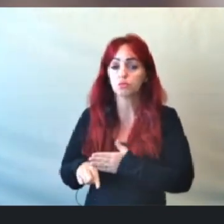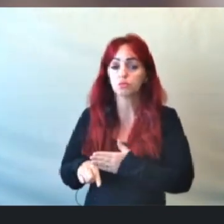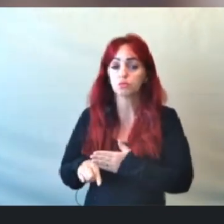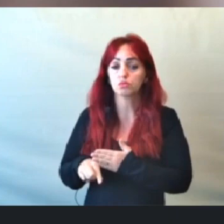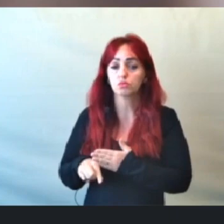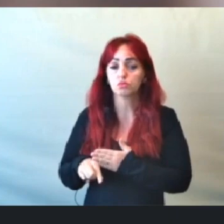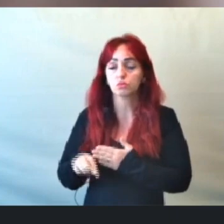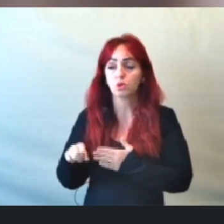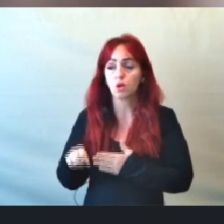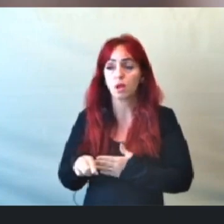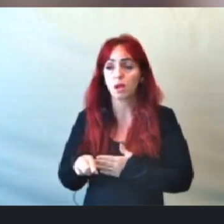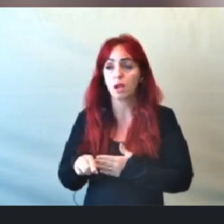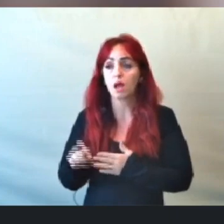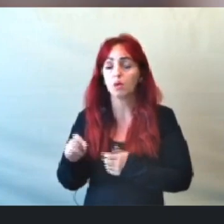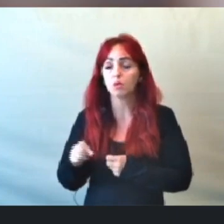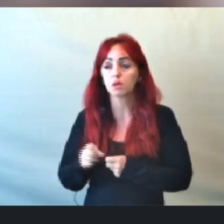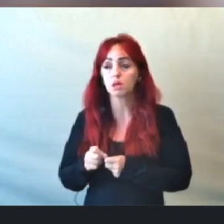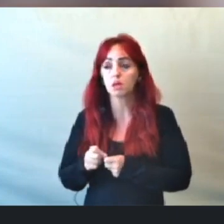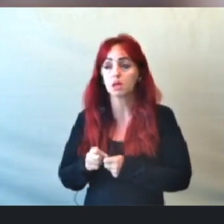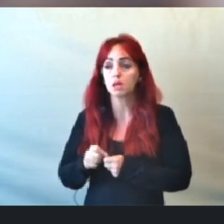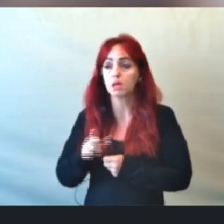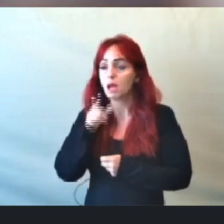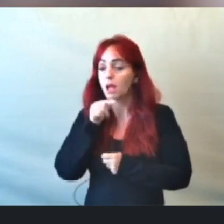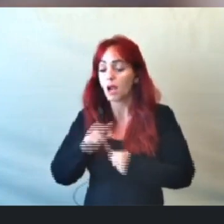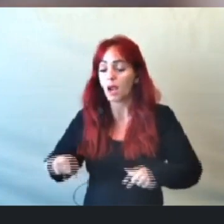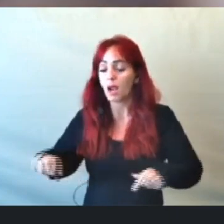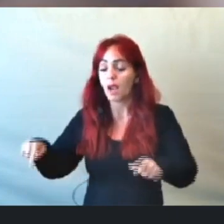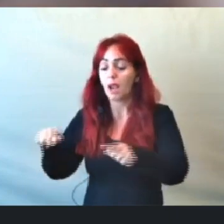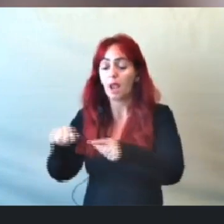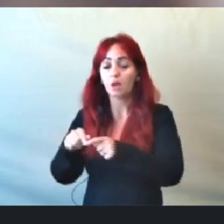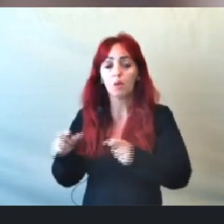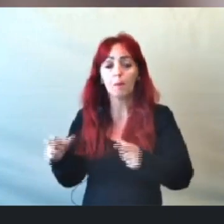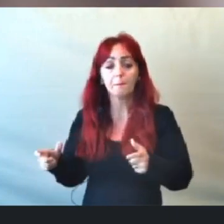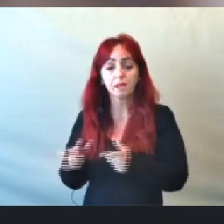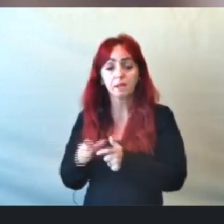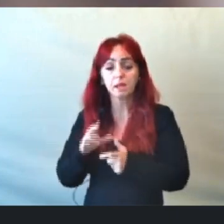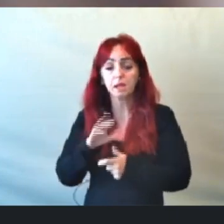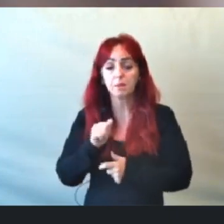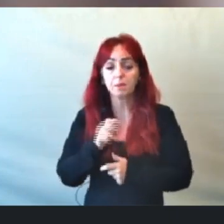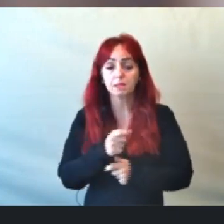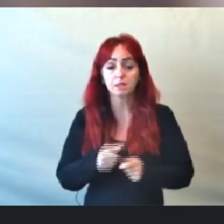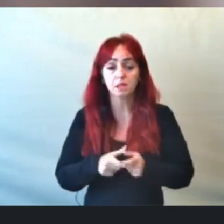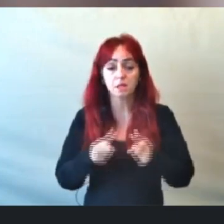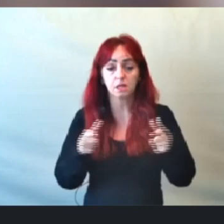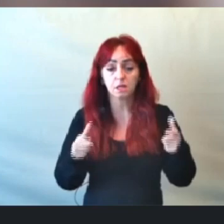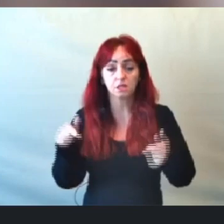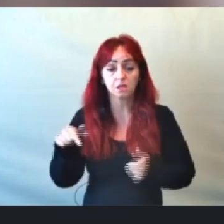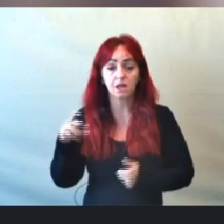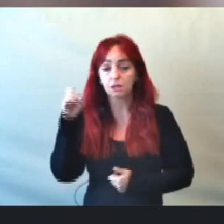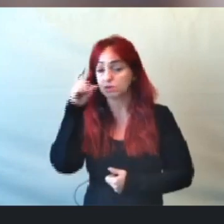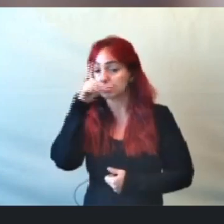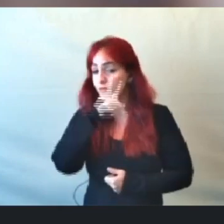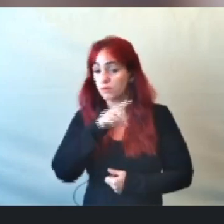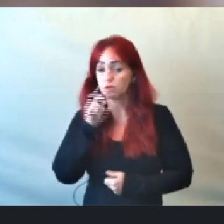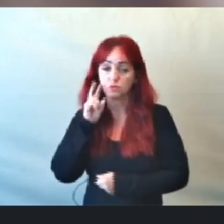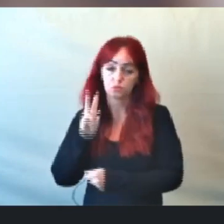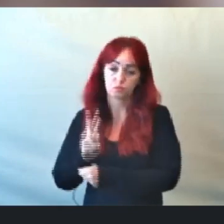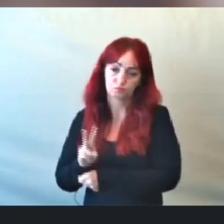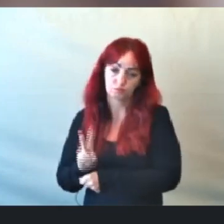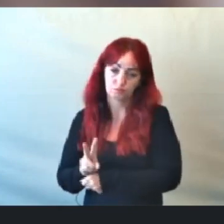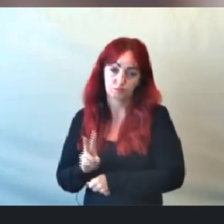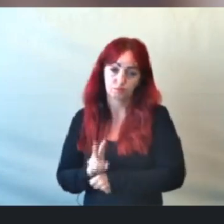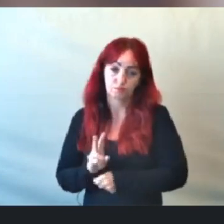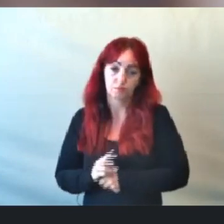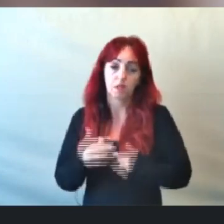numa macia muito grande, é um ambiente muito difícil de cuidar. Né? Eu já ouvi vozes dizendo que